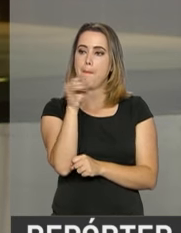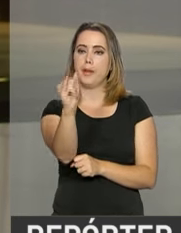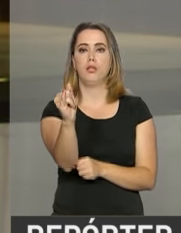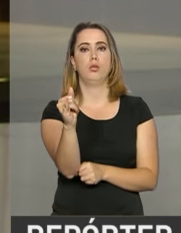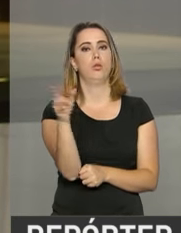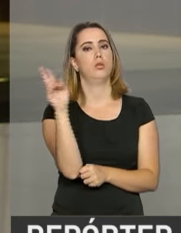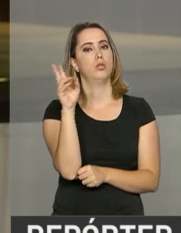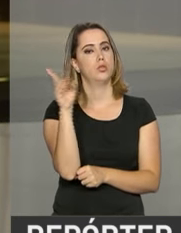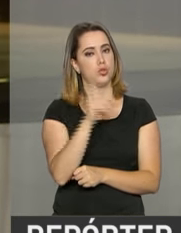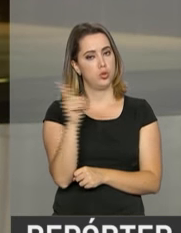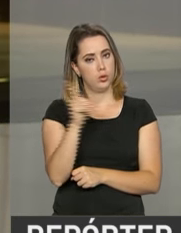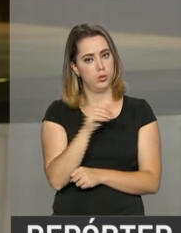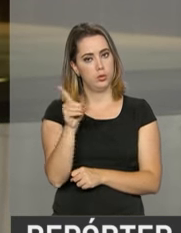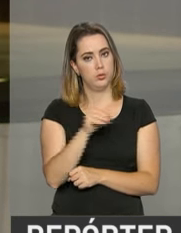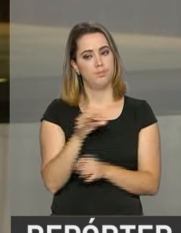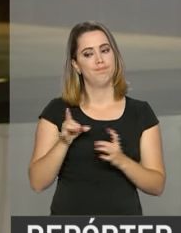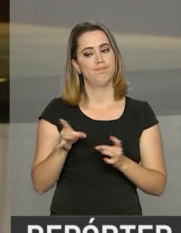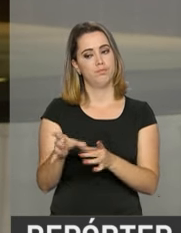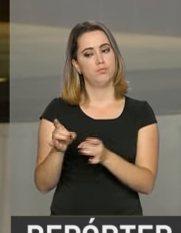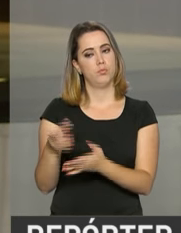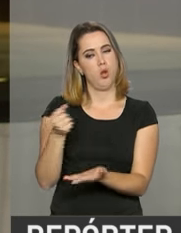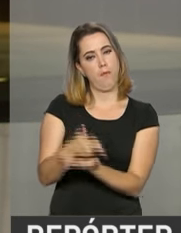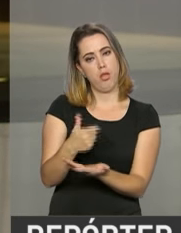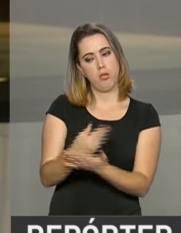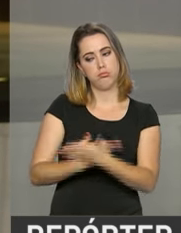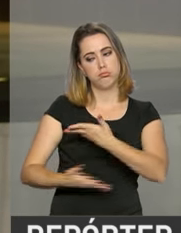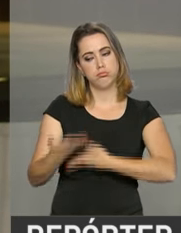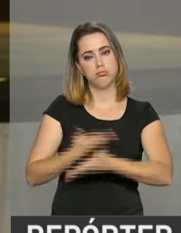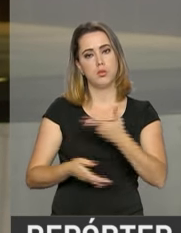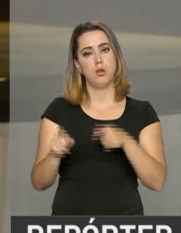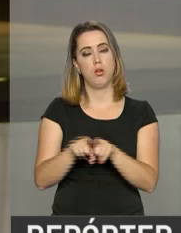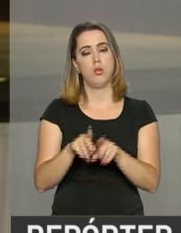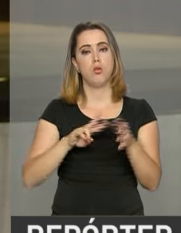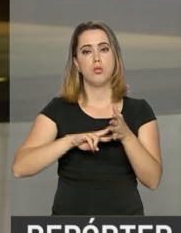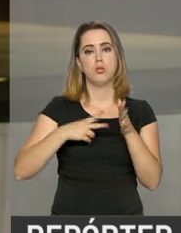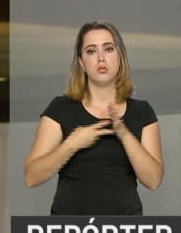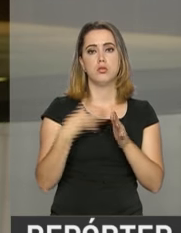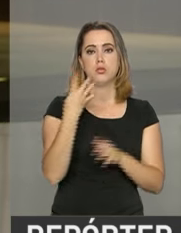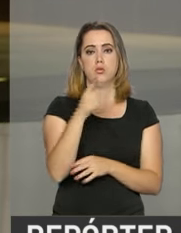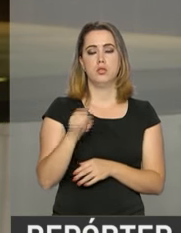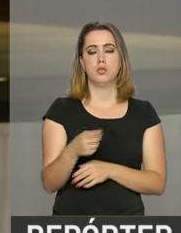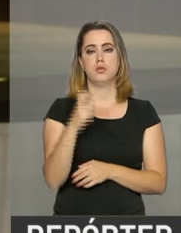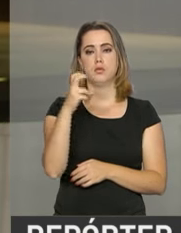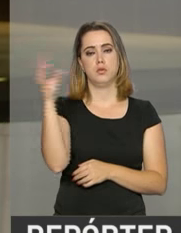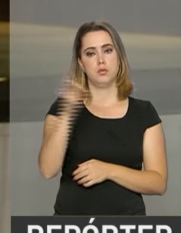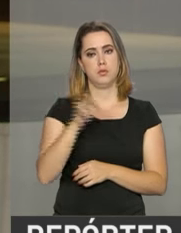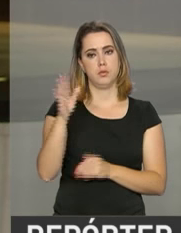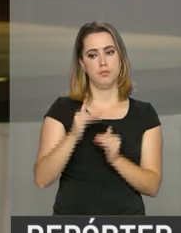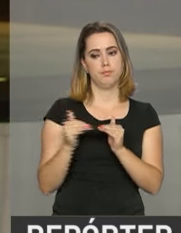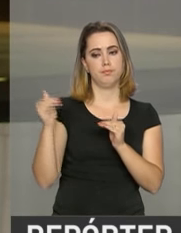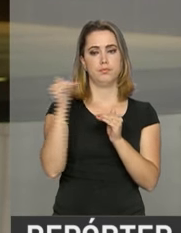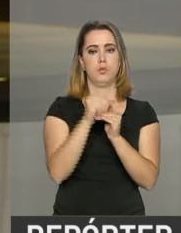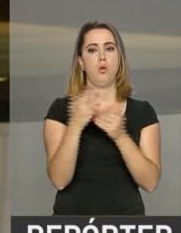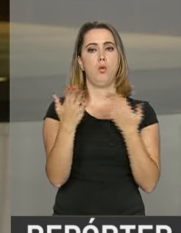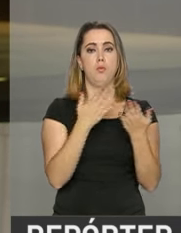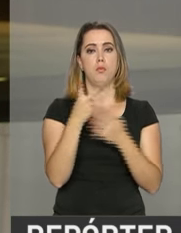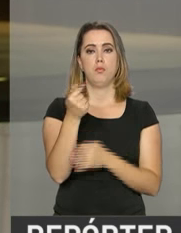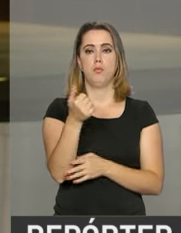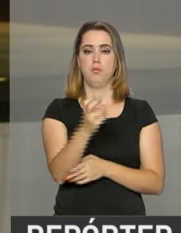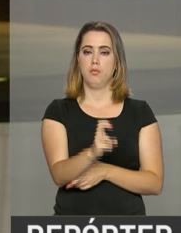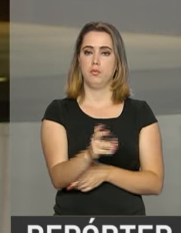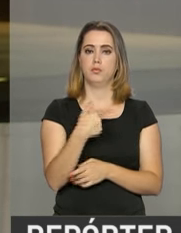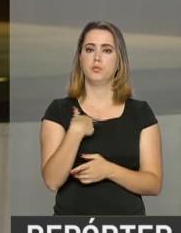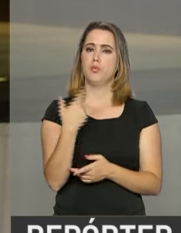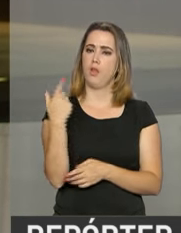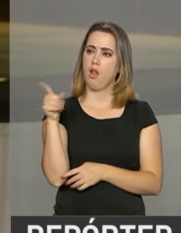Milhões de Dólares no comércio O que representou um aumento de 4,5 por em relação a 2015 a Argentina também